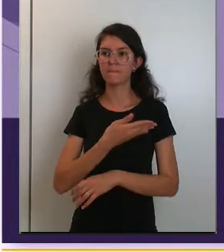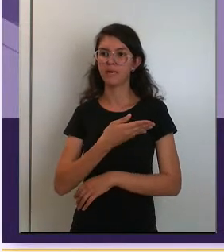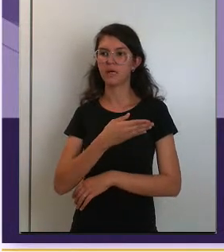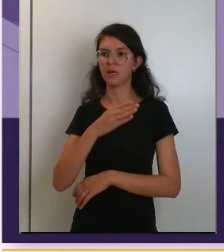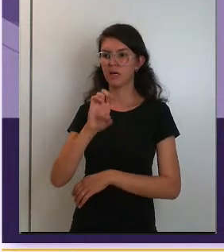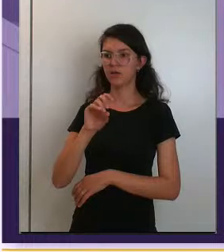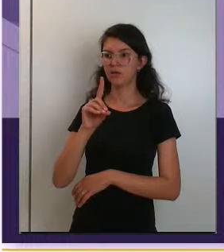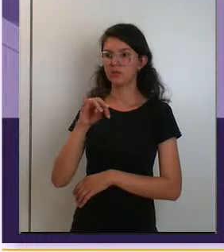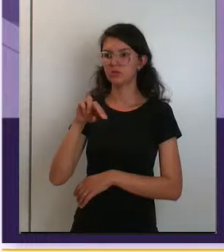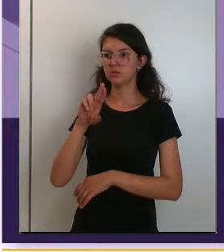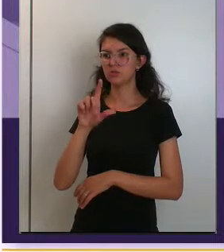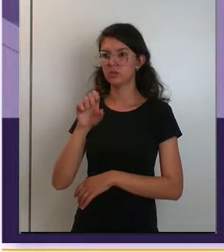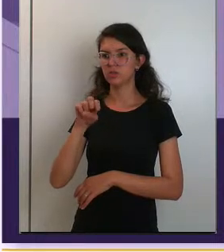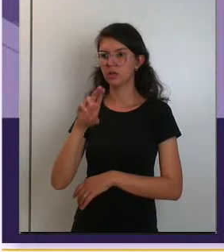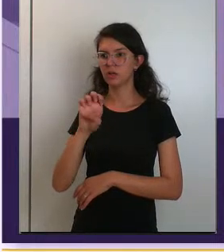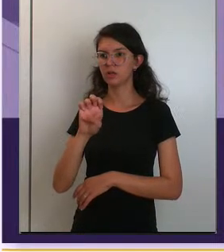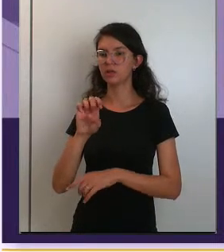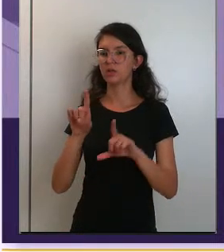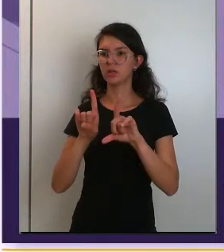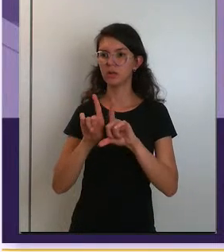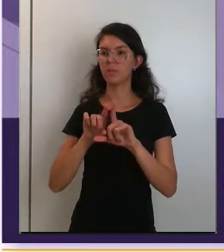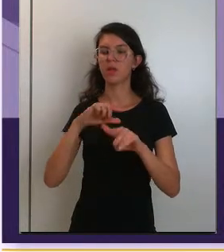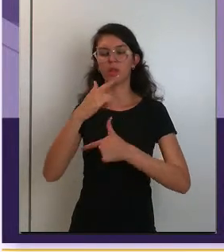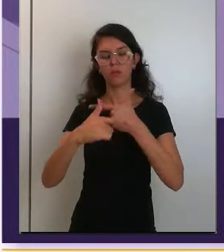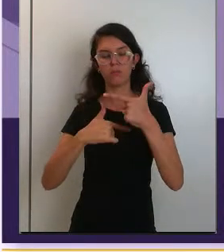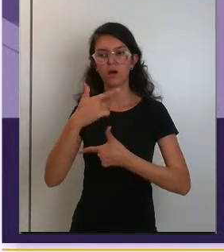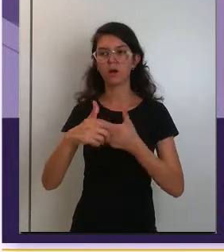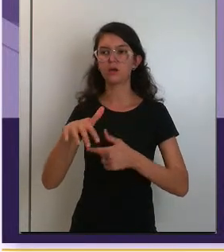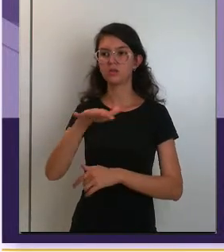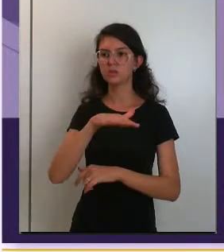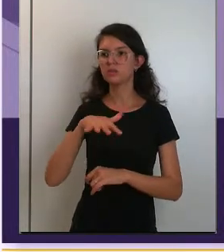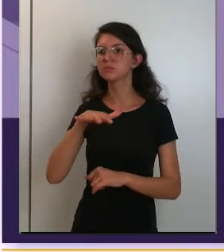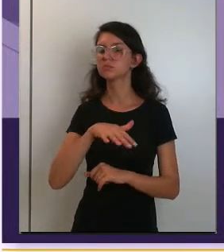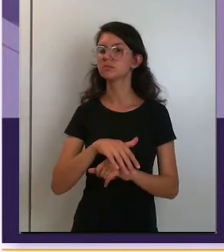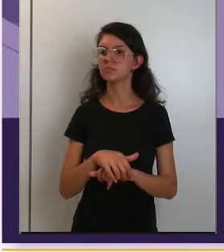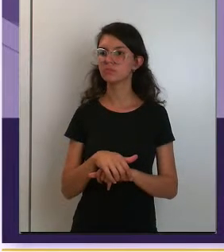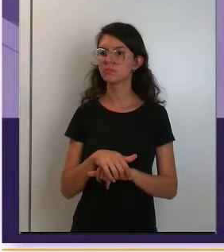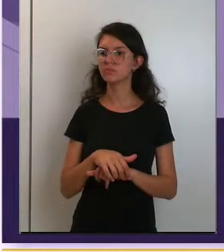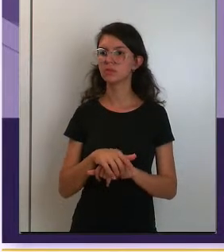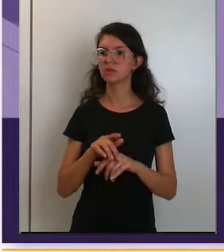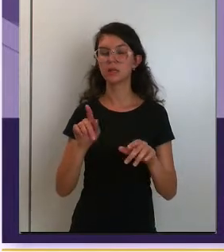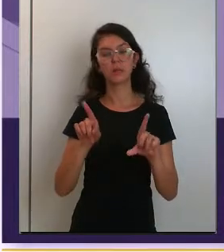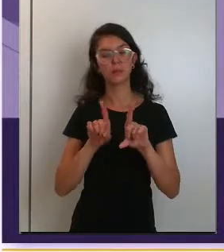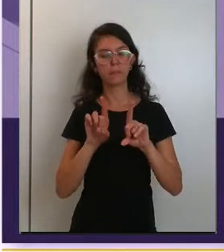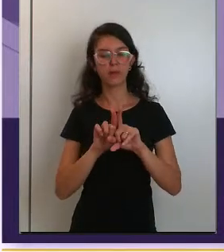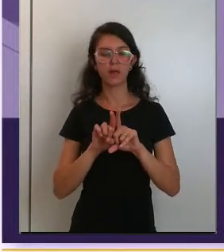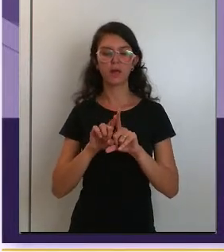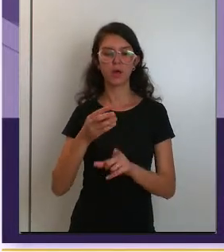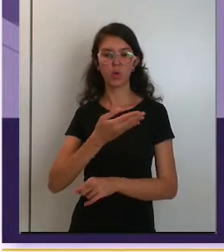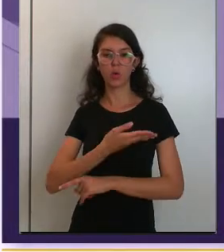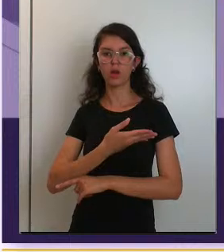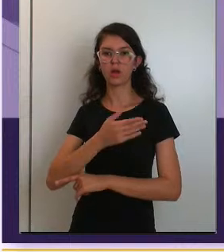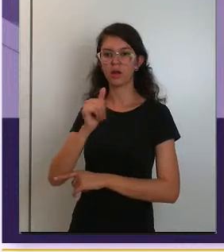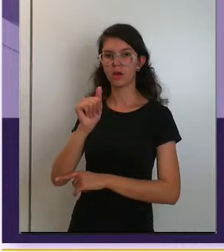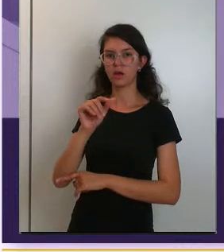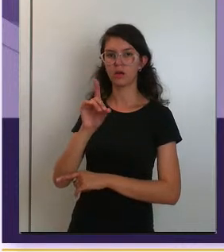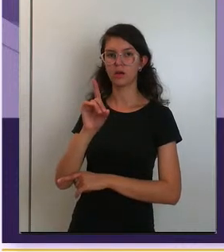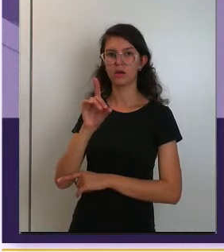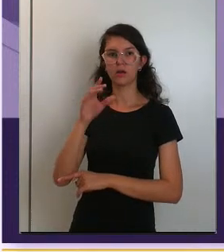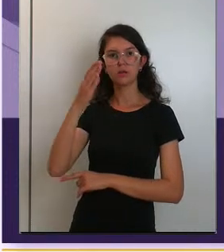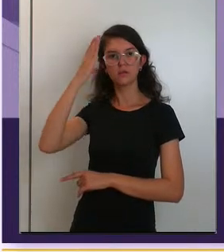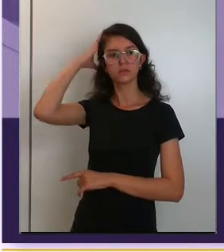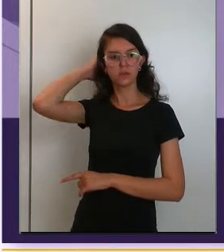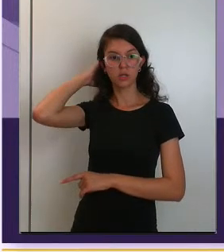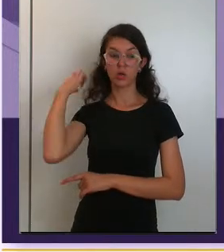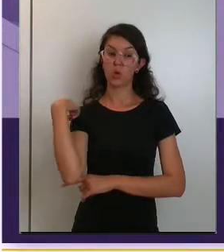por mim mencionado, ela também atua nesse grupo com um trabalho inestimável, e a colega Adriane e eu. Eu lembro que quando a gente fez esse plano